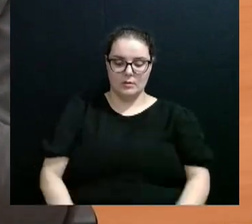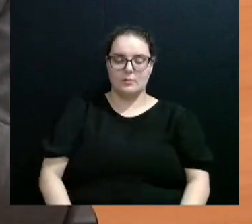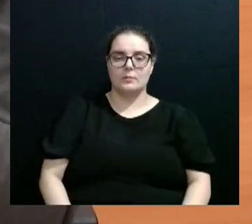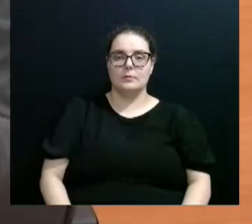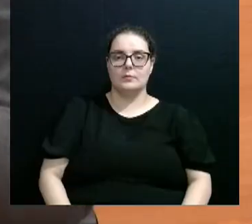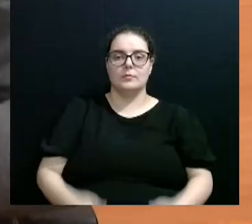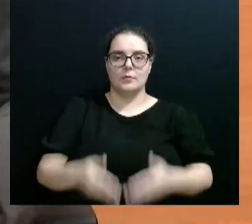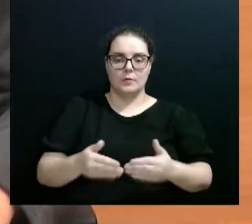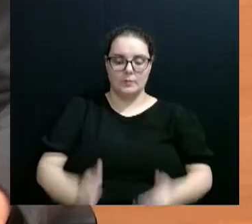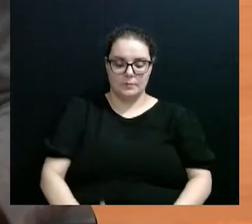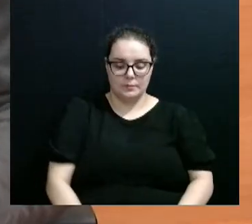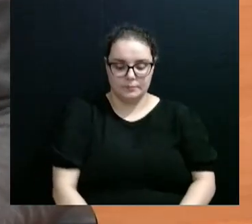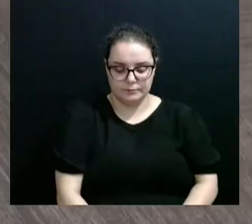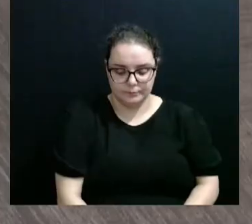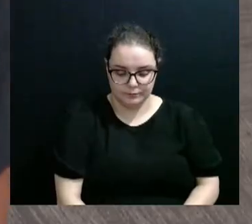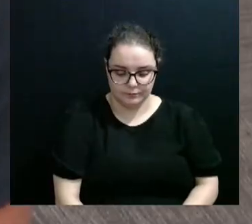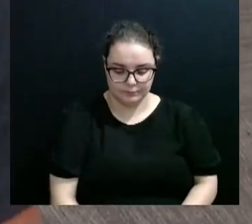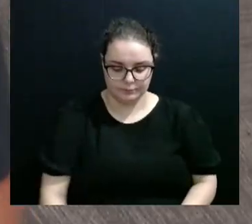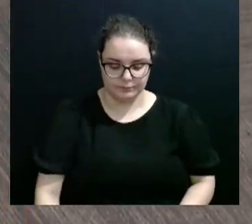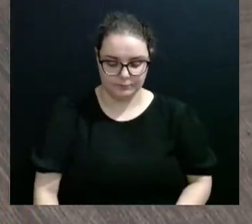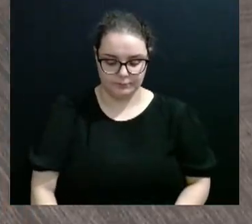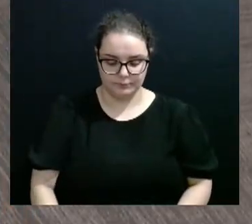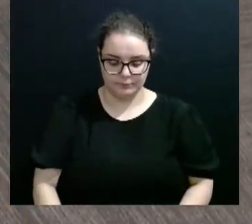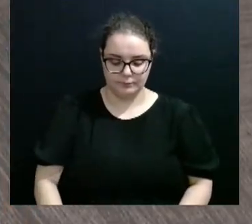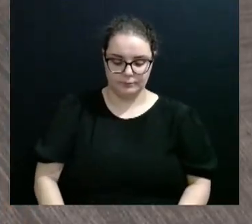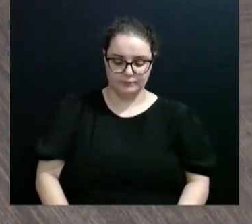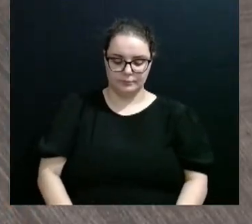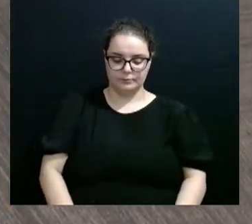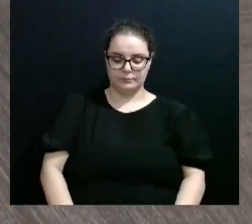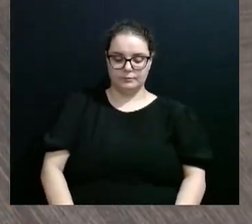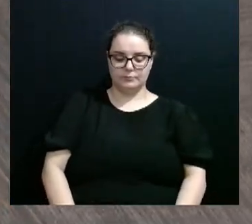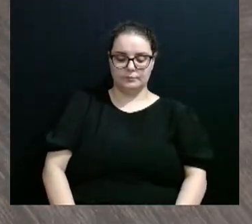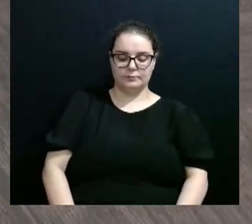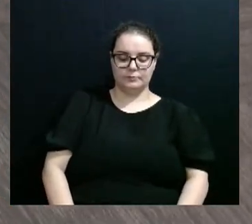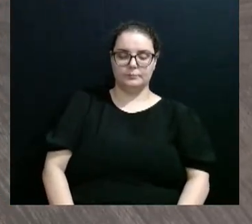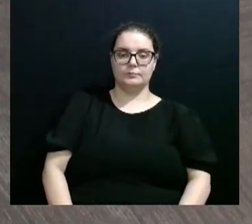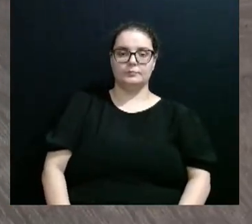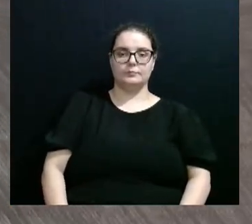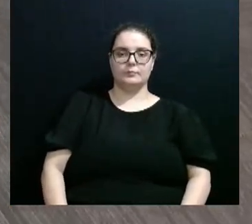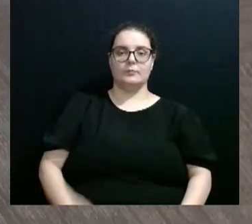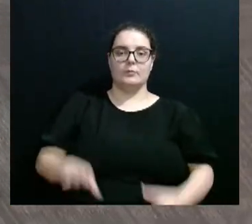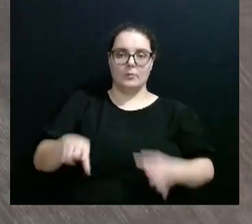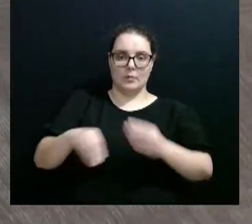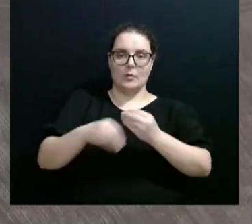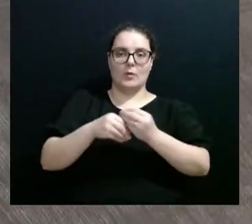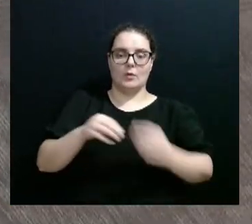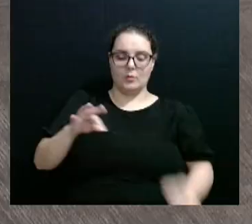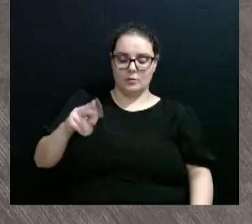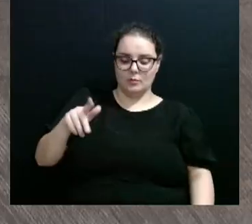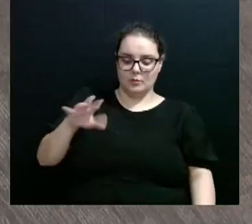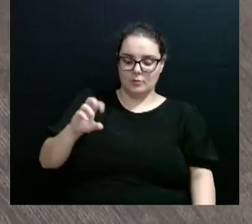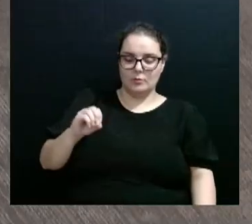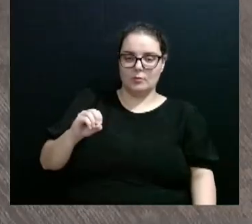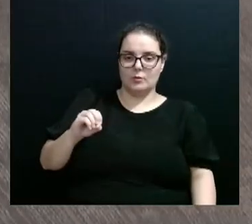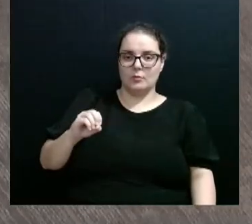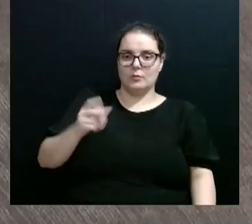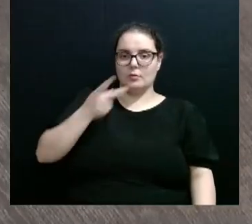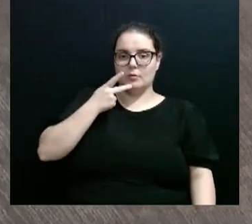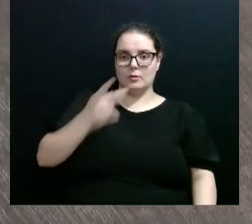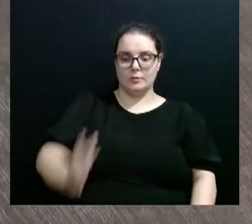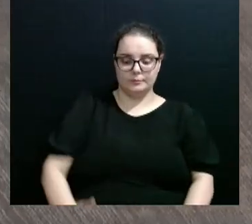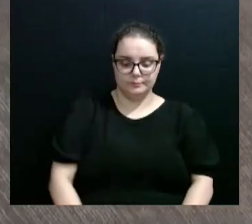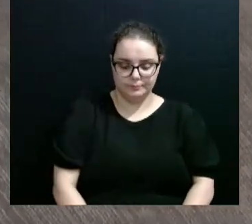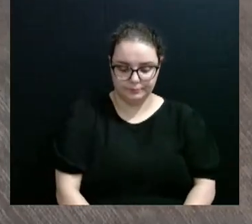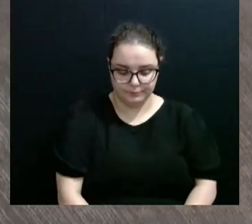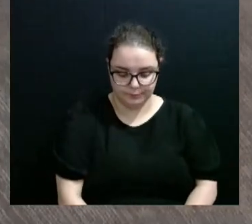sou Gabriel do Garten. Eu ia só completar mais ou menos o que o Túlio falou sobre a proporção das abordagens, né?